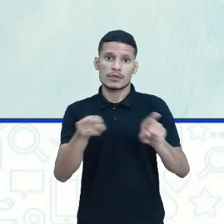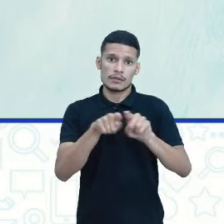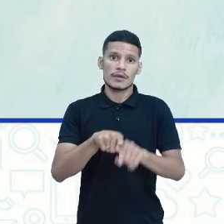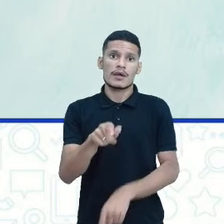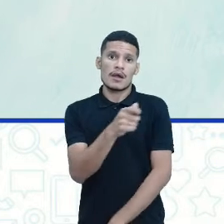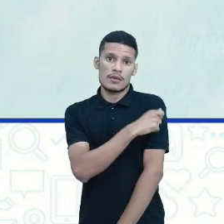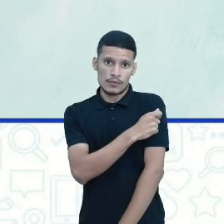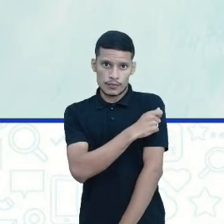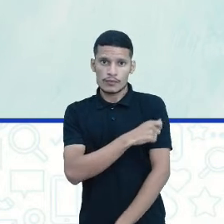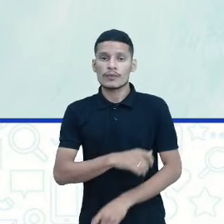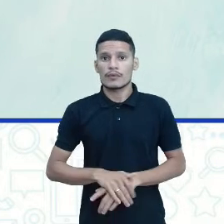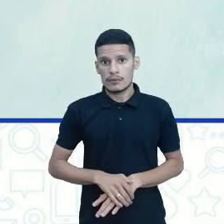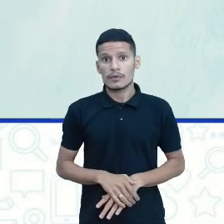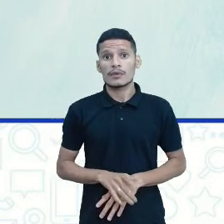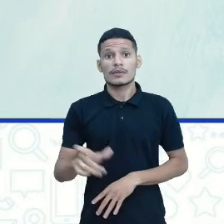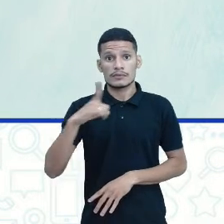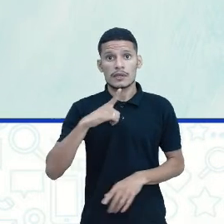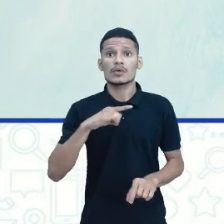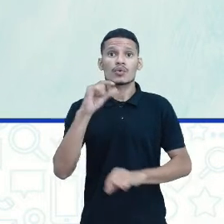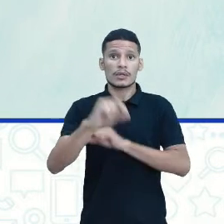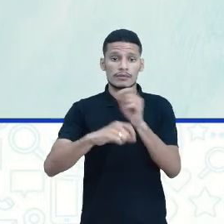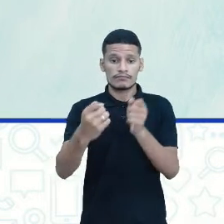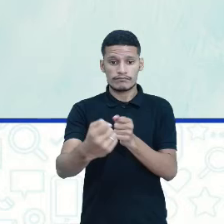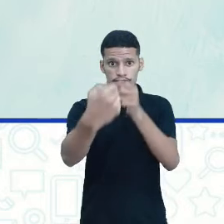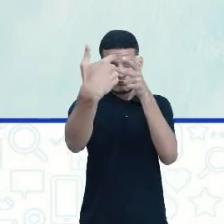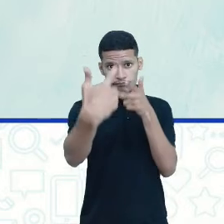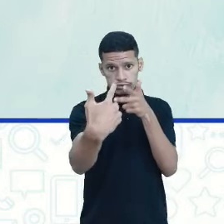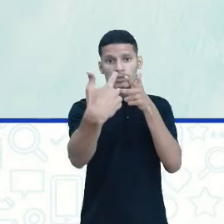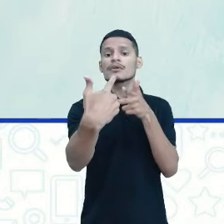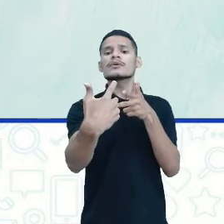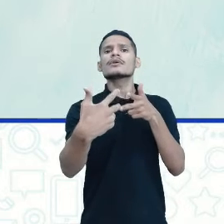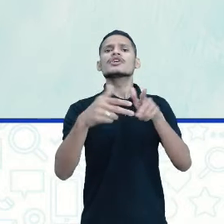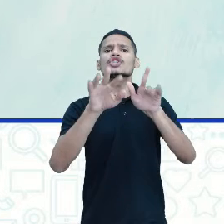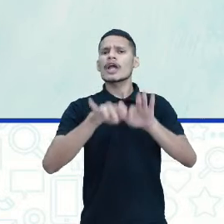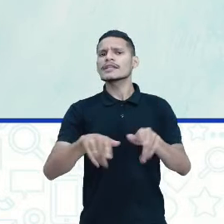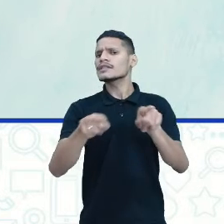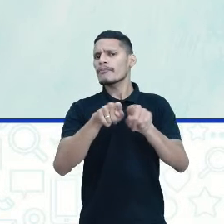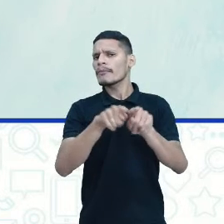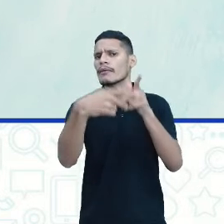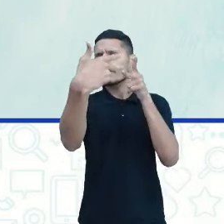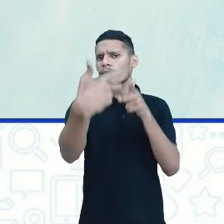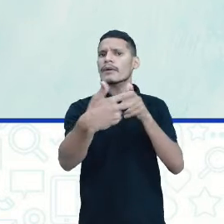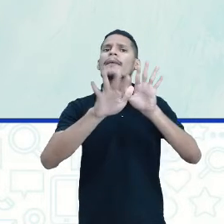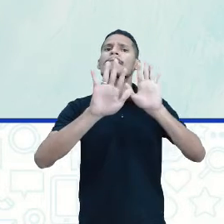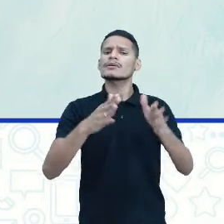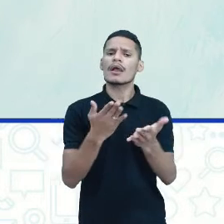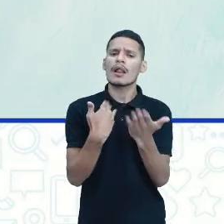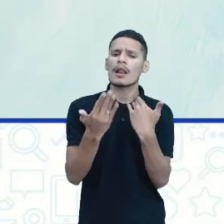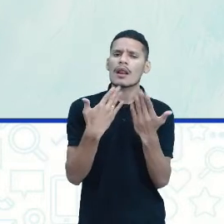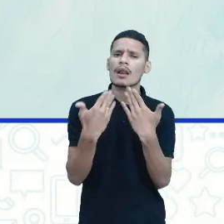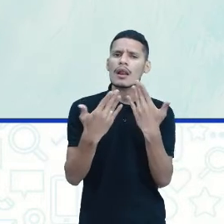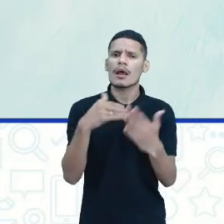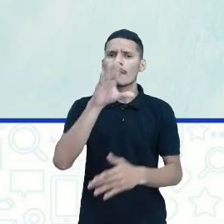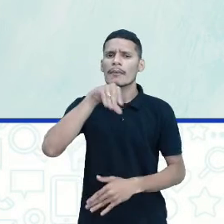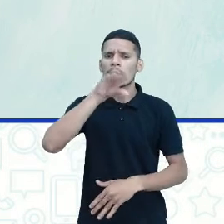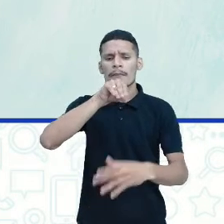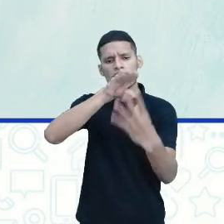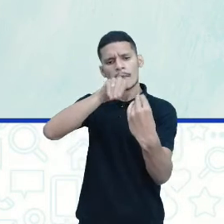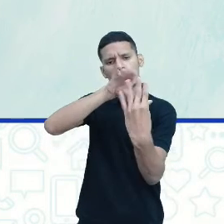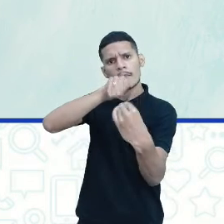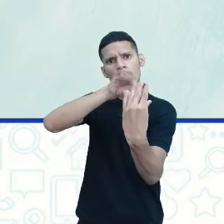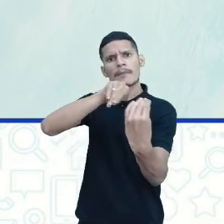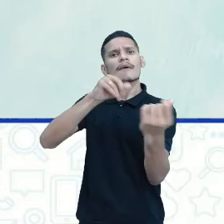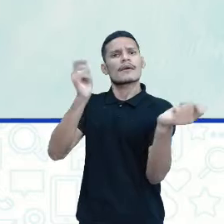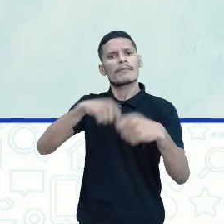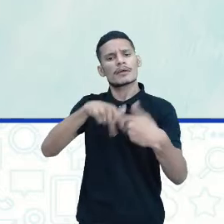estudantes. E a gente tem o videochat, que é um chat, mas que nesse chat é possível ver a outra pessoa e falar